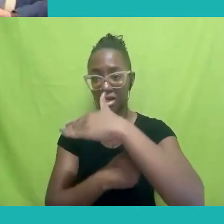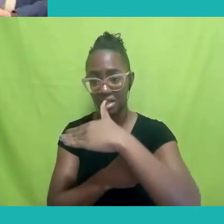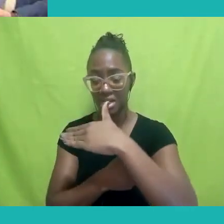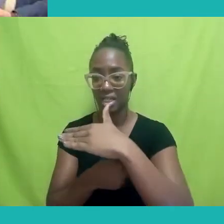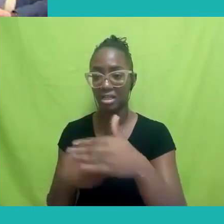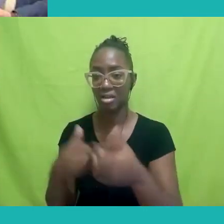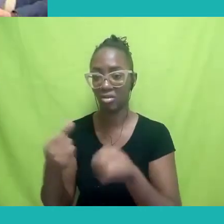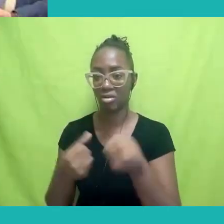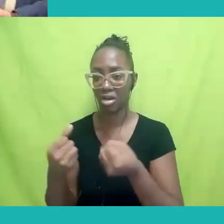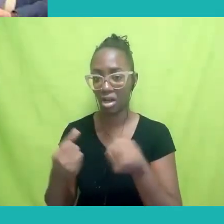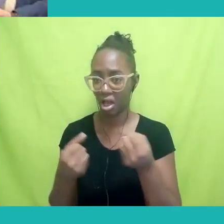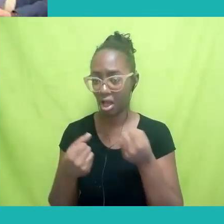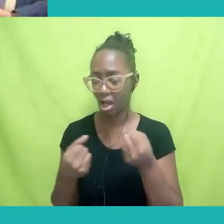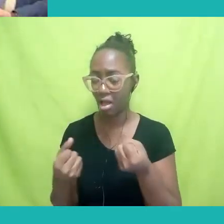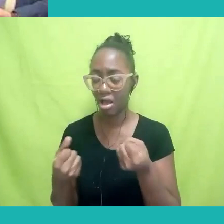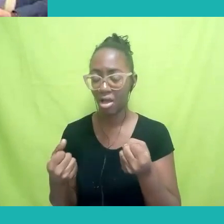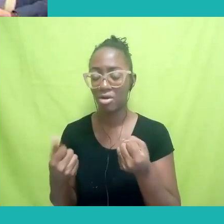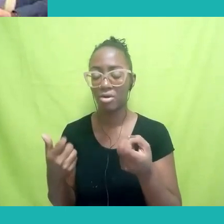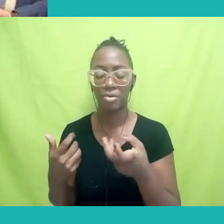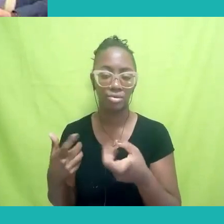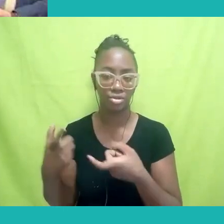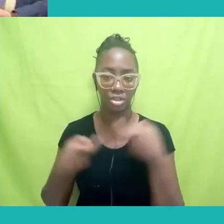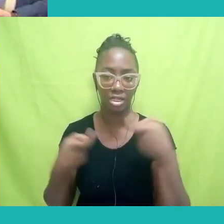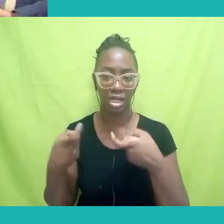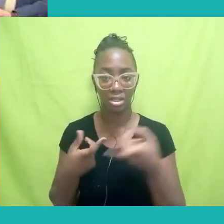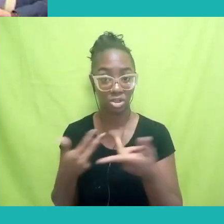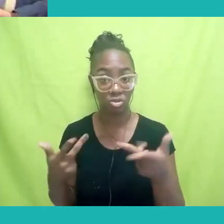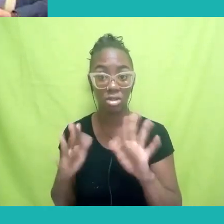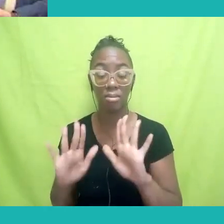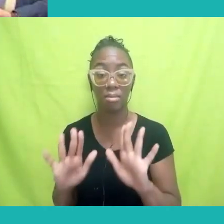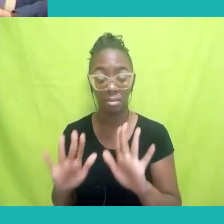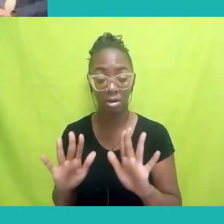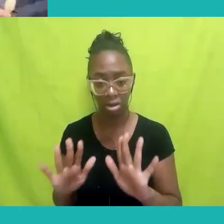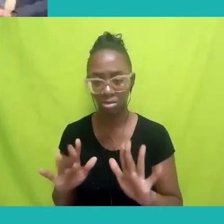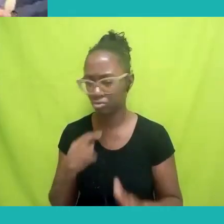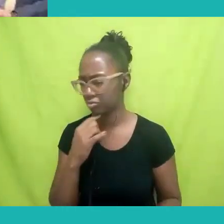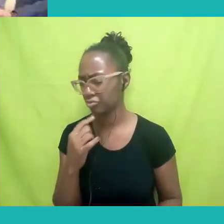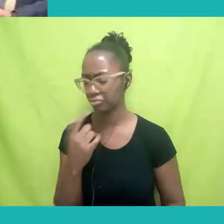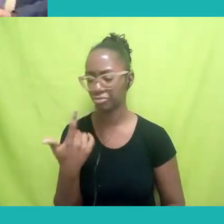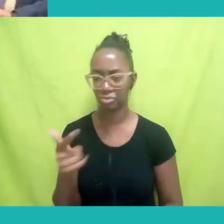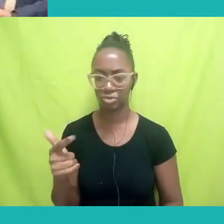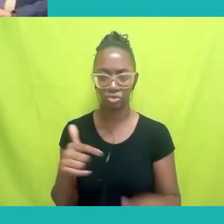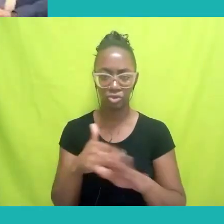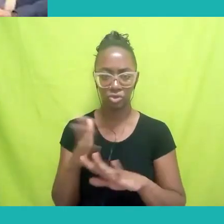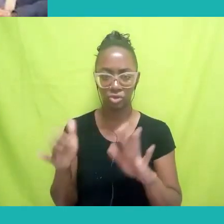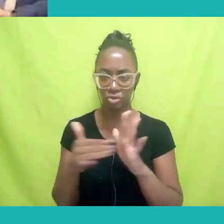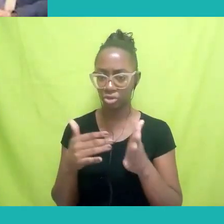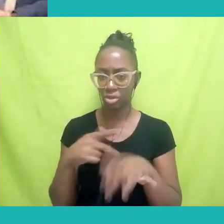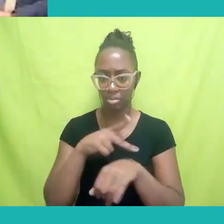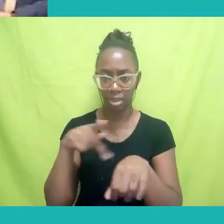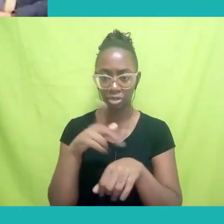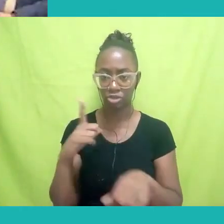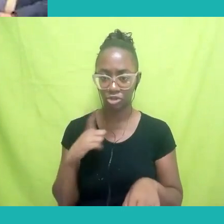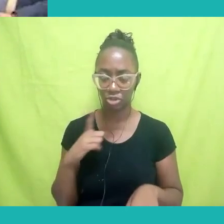carro blindado. Mas, sem dúvida, dentre todos os recursos de defesa que qualquer país tem, não só o Brasil,